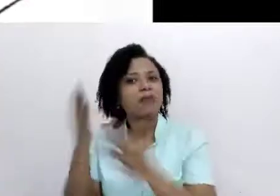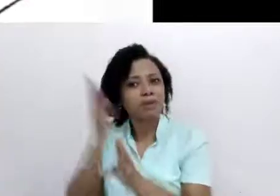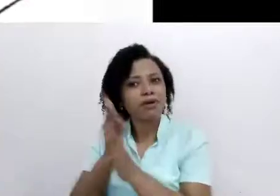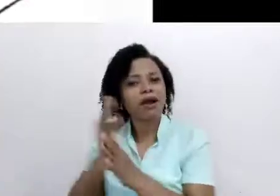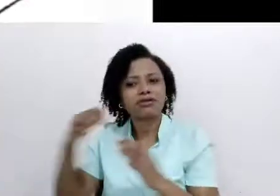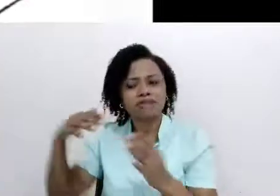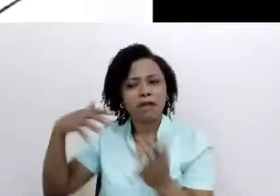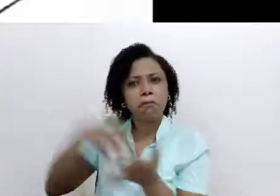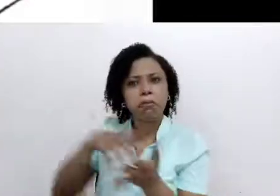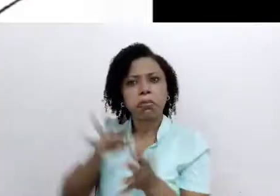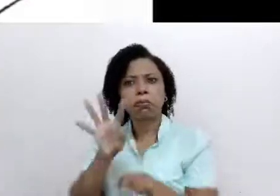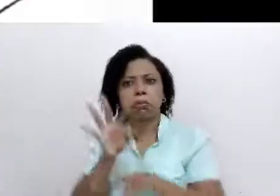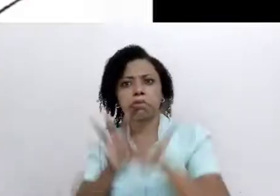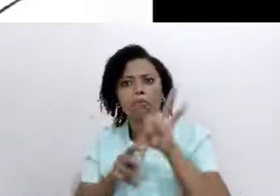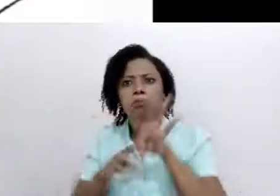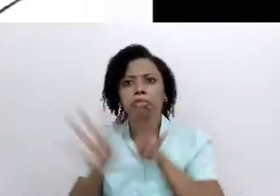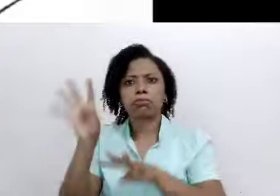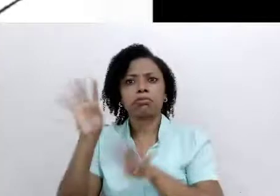difusa dá